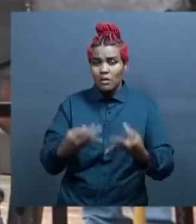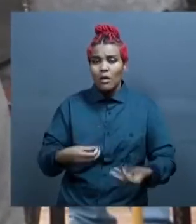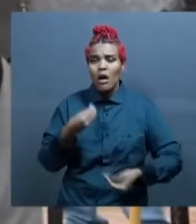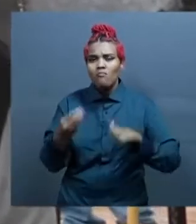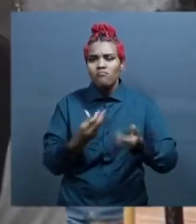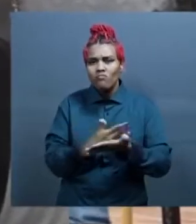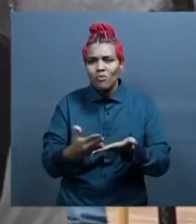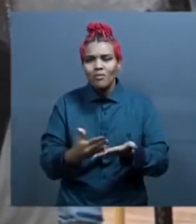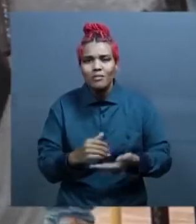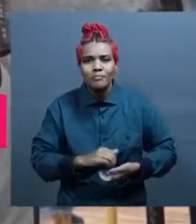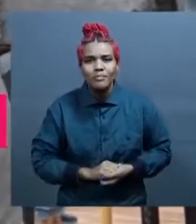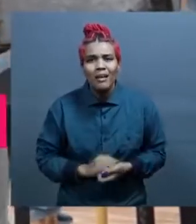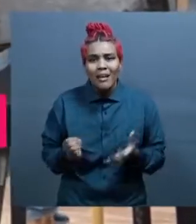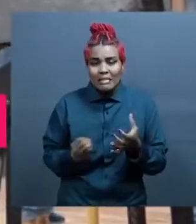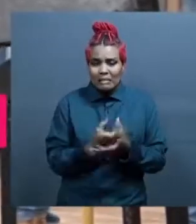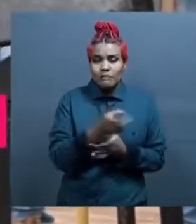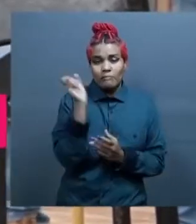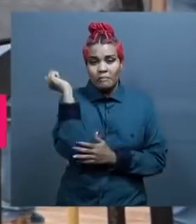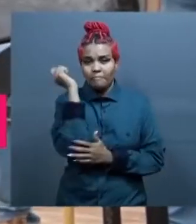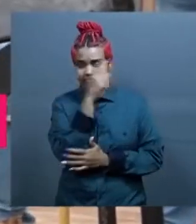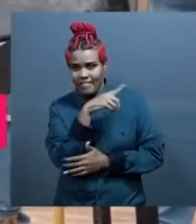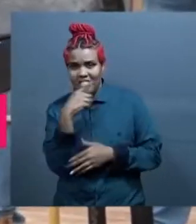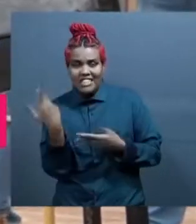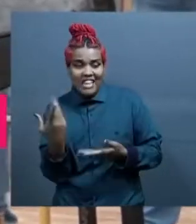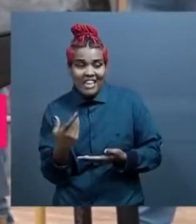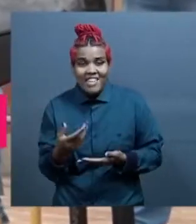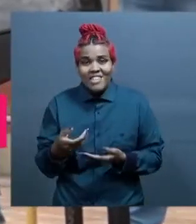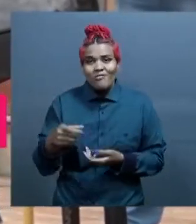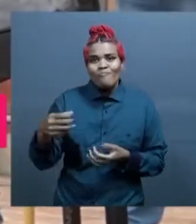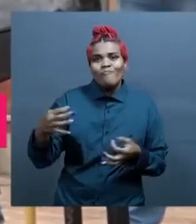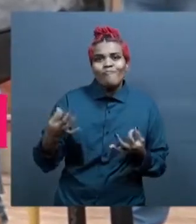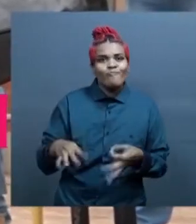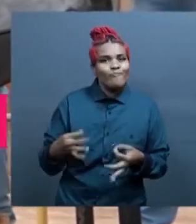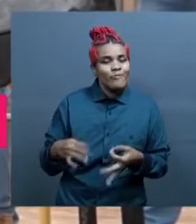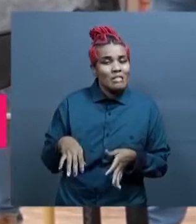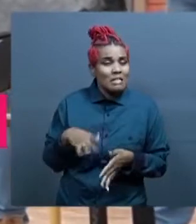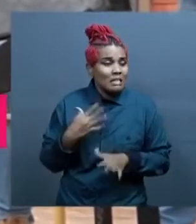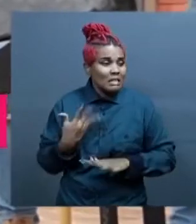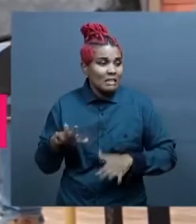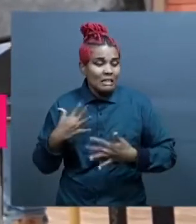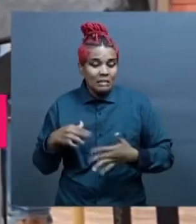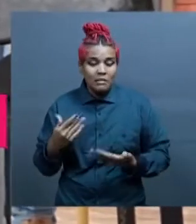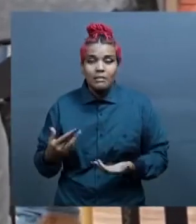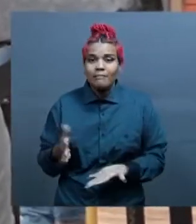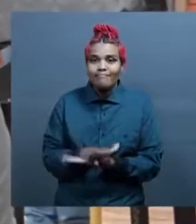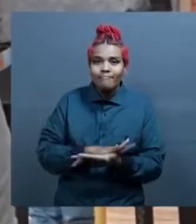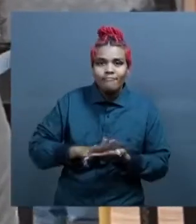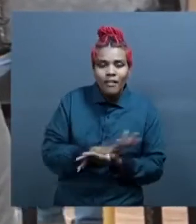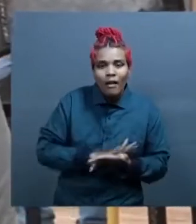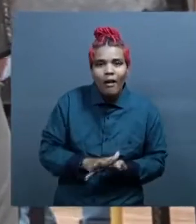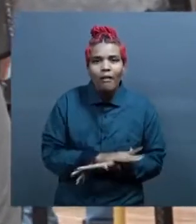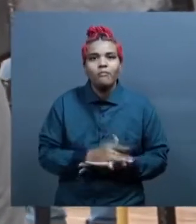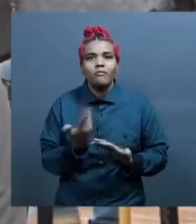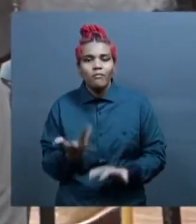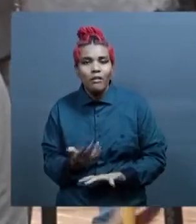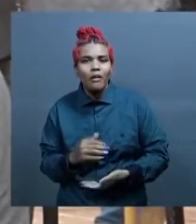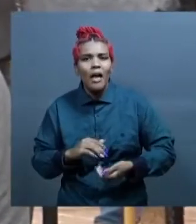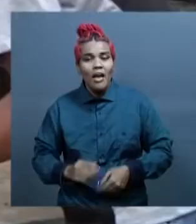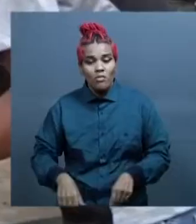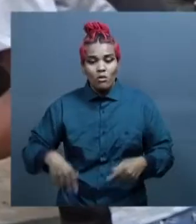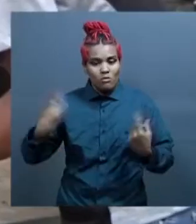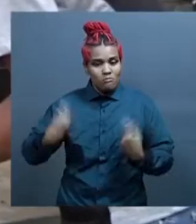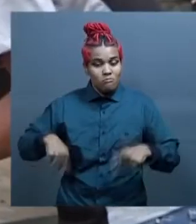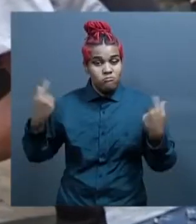processo muito complicado a nós não tínhamos nada a universidade ela cedeu um espaço para nós e desde então nós temos batalhado muito suado